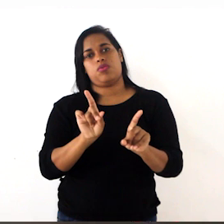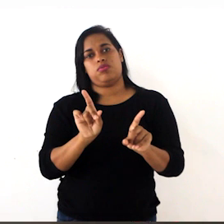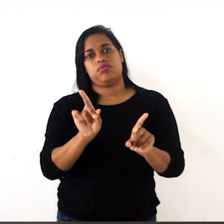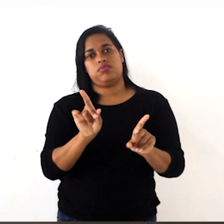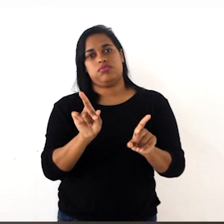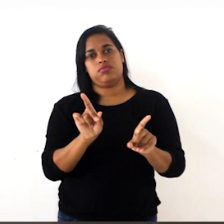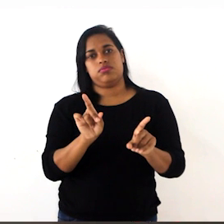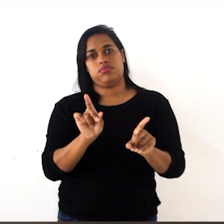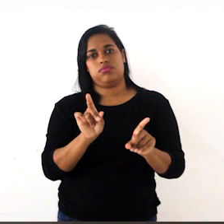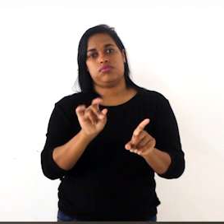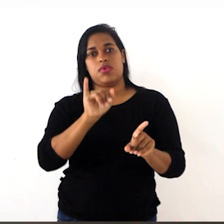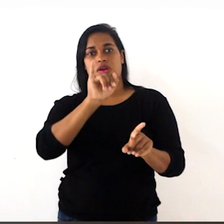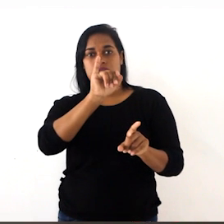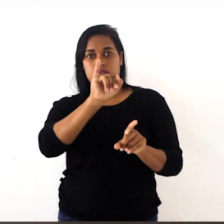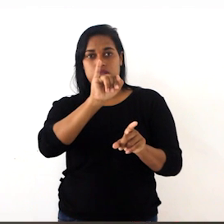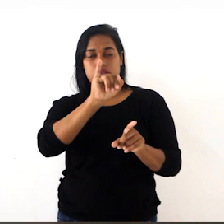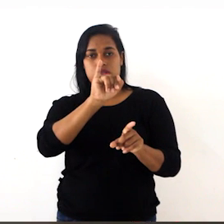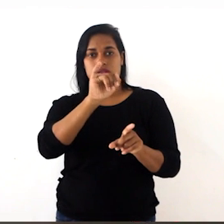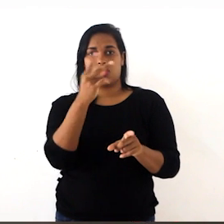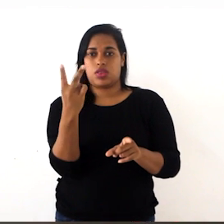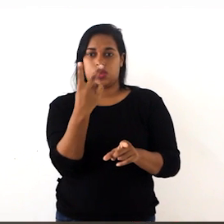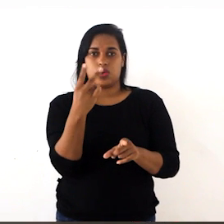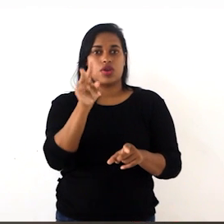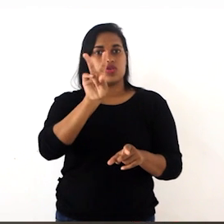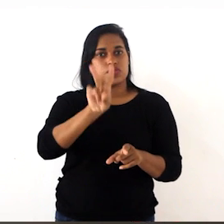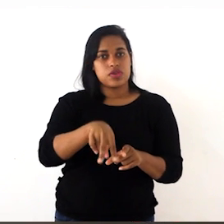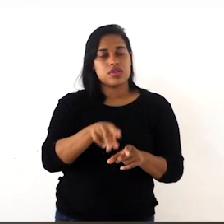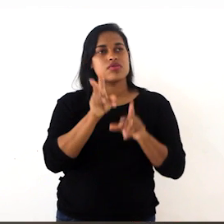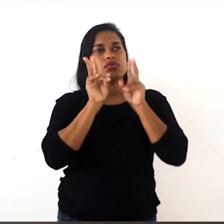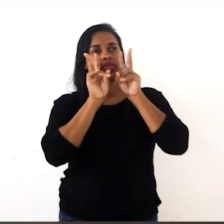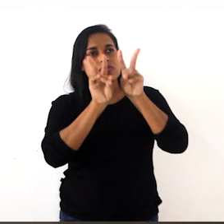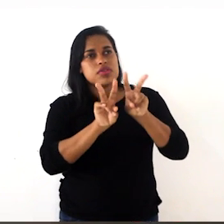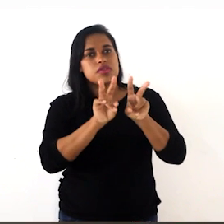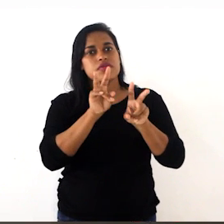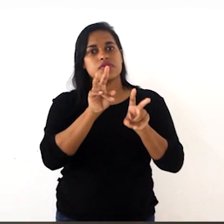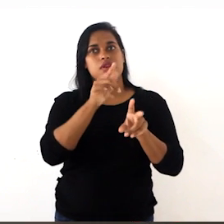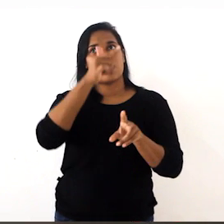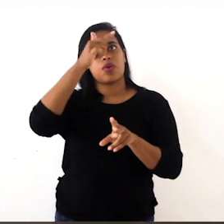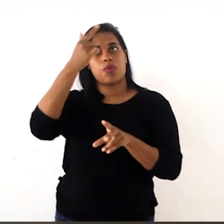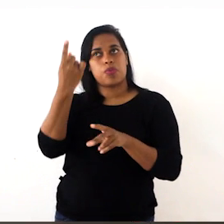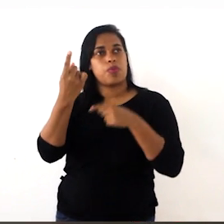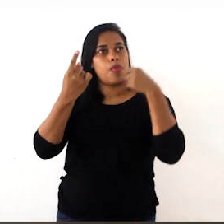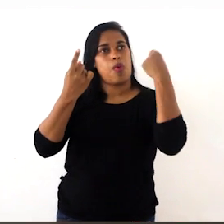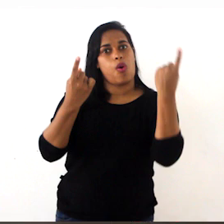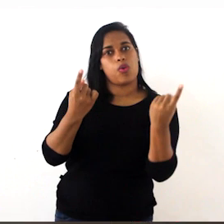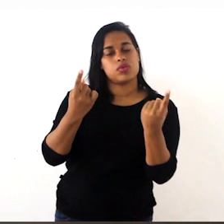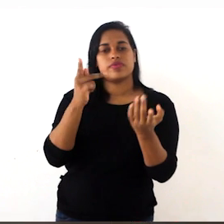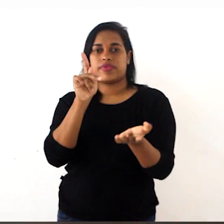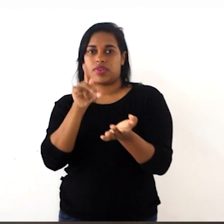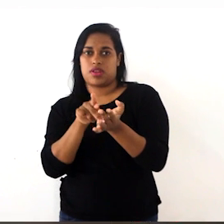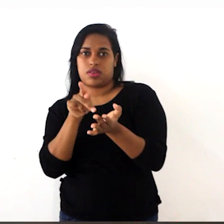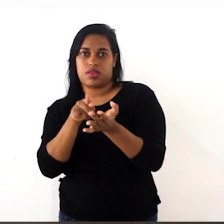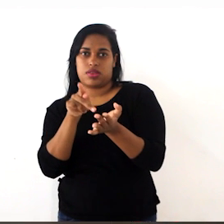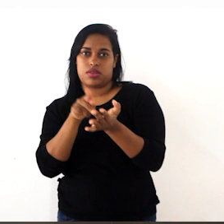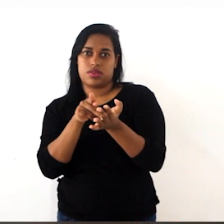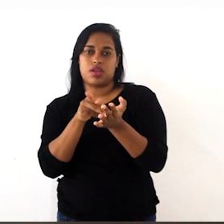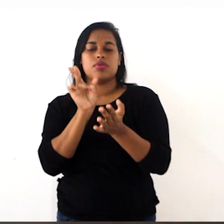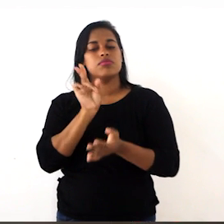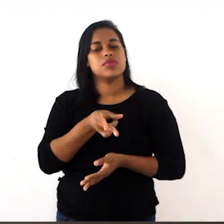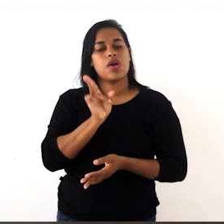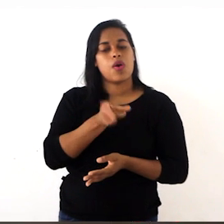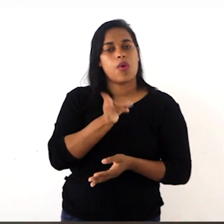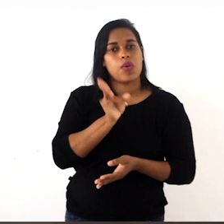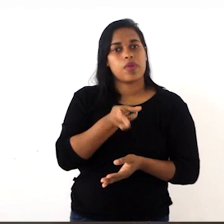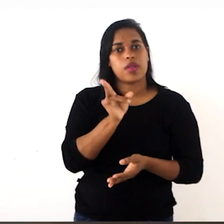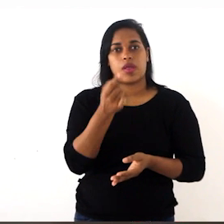aqui o i comercial duas vezes, que ele vai verificar um e verificar o outro. Para ser verdadeiro, para ele poder executar, tem